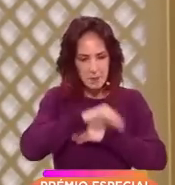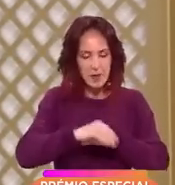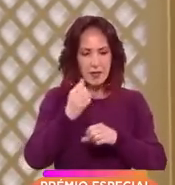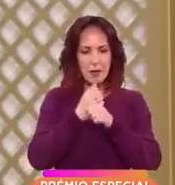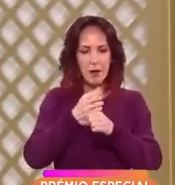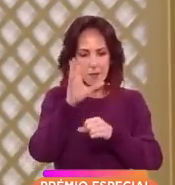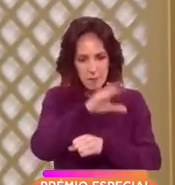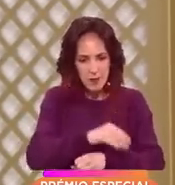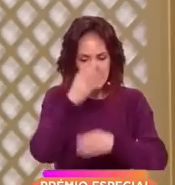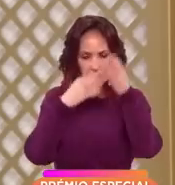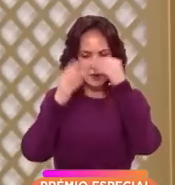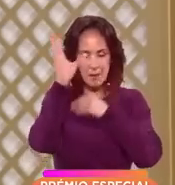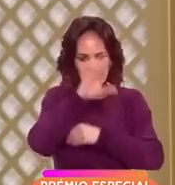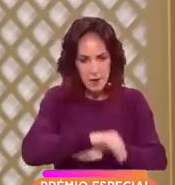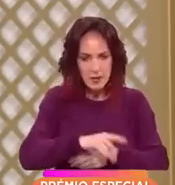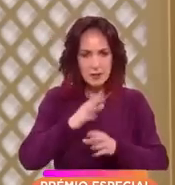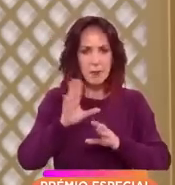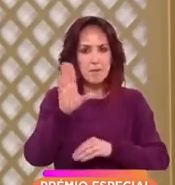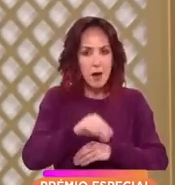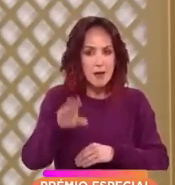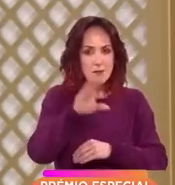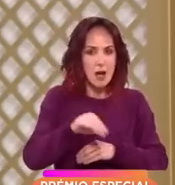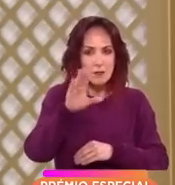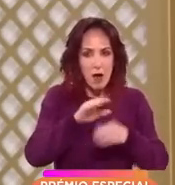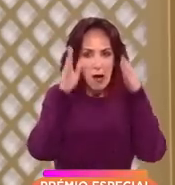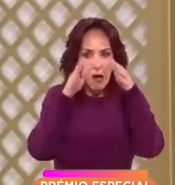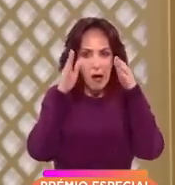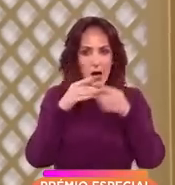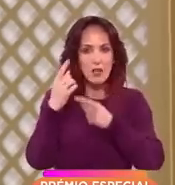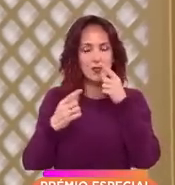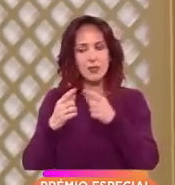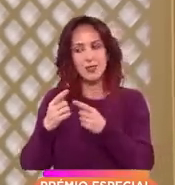trabalho, quero sempre mais. Só que esse mais, essa sofreguidão, às vezes deixamos outras coisas para segundo plano.